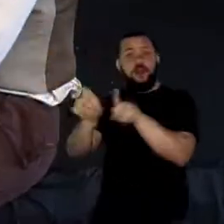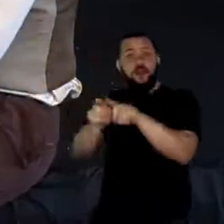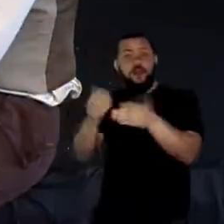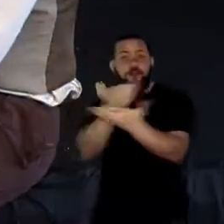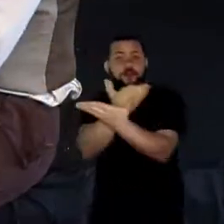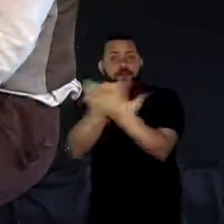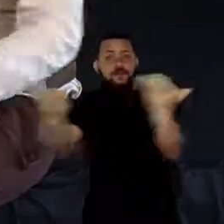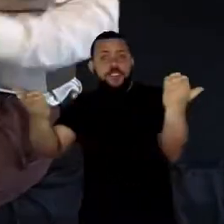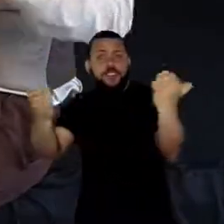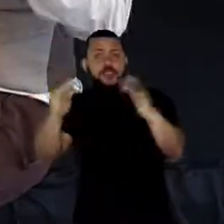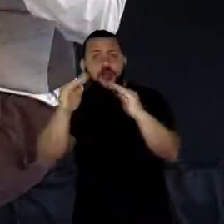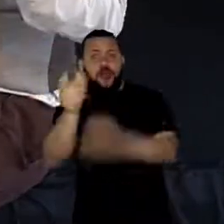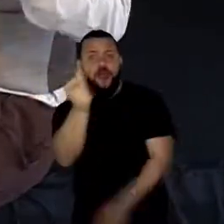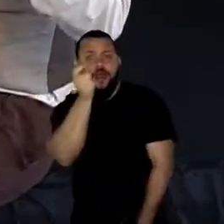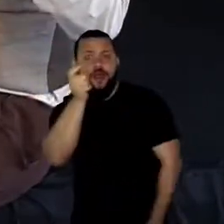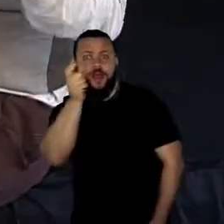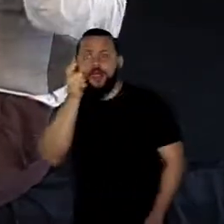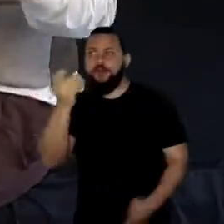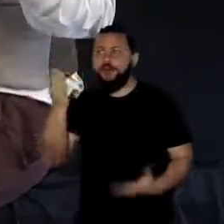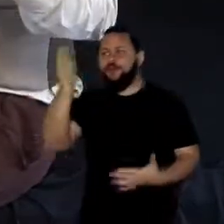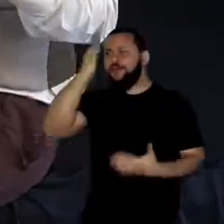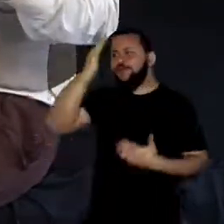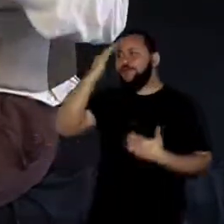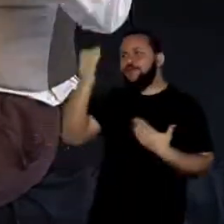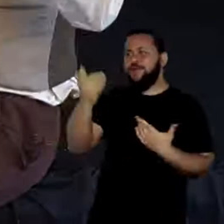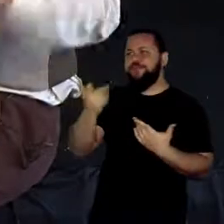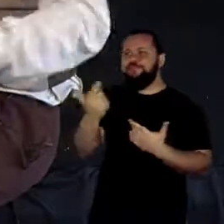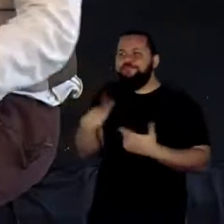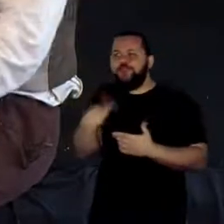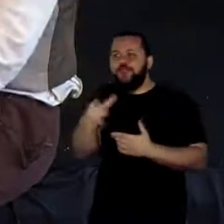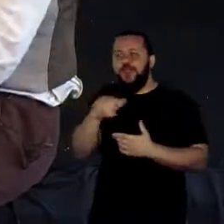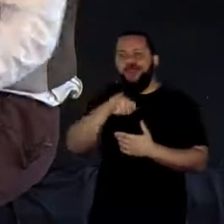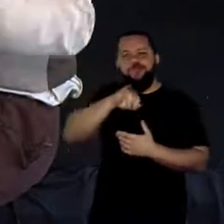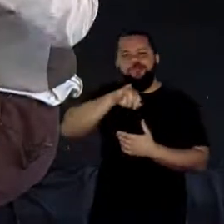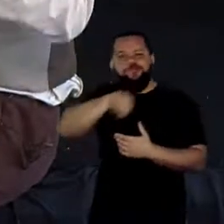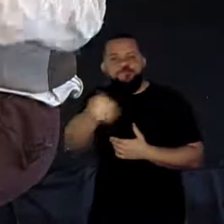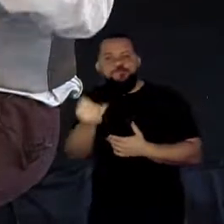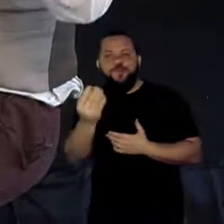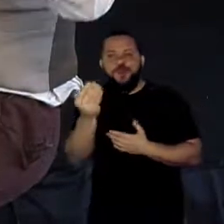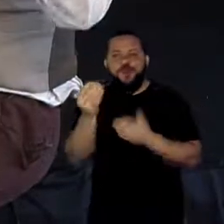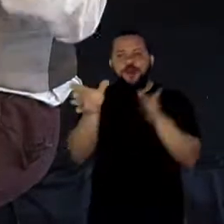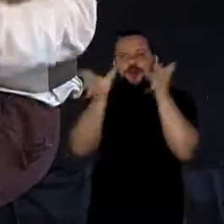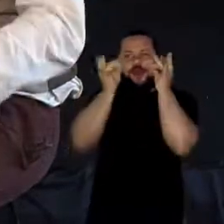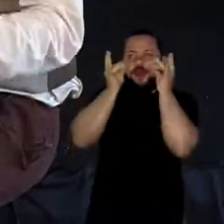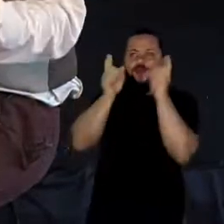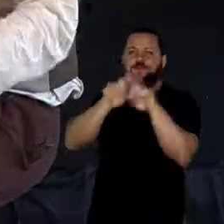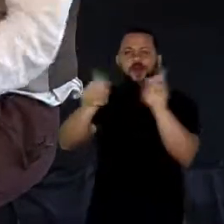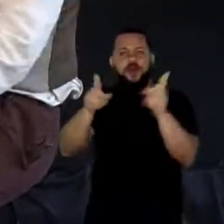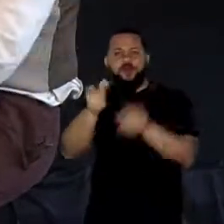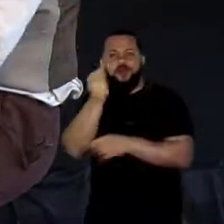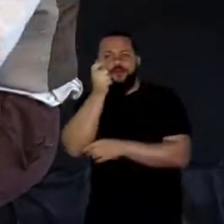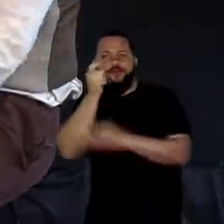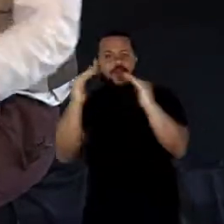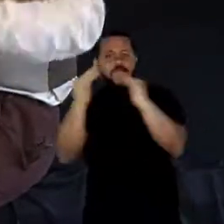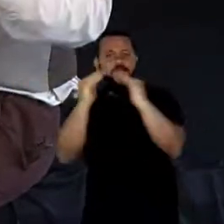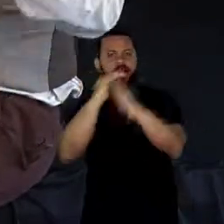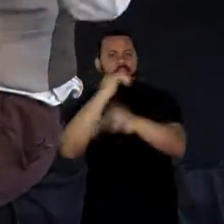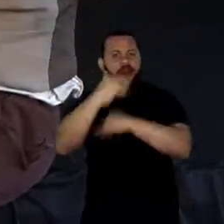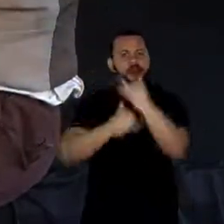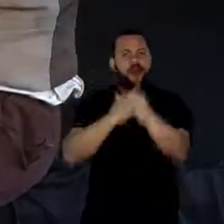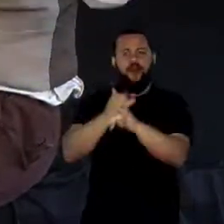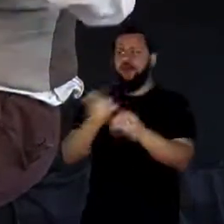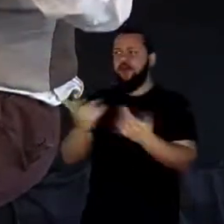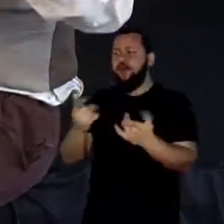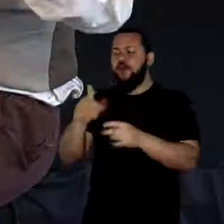lado, né? Porque já que a gente não tem essa oportunidade de estar juntinhos, mas continuem privilegiando, né? Assistindo o teatro, porque isso